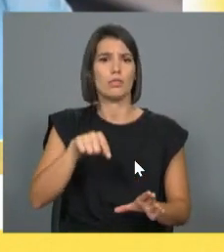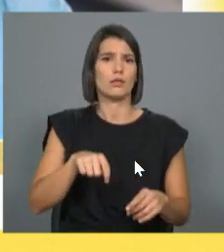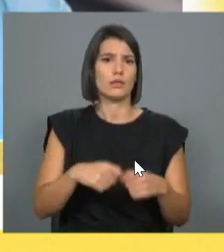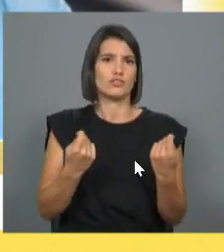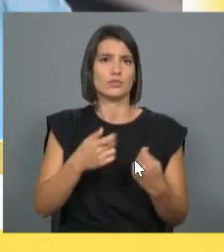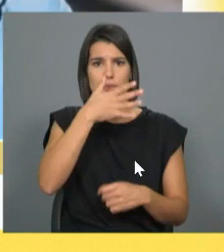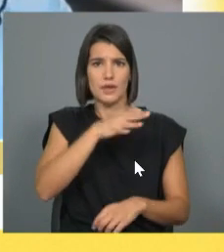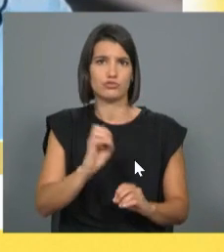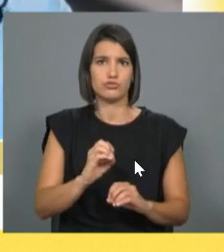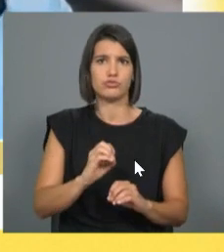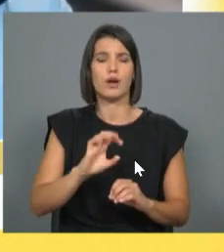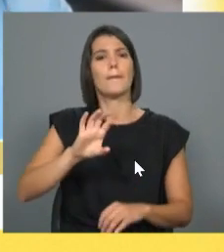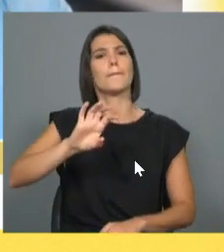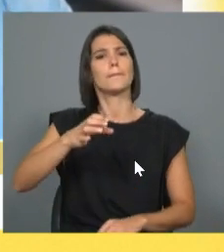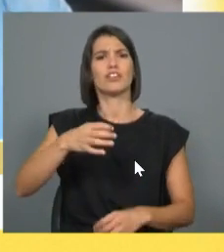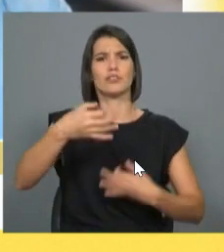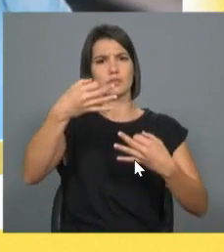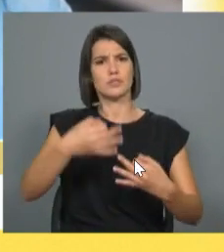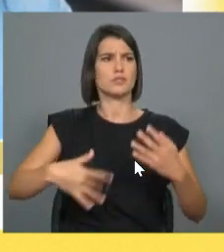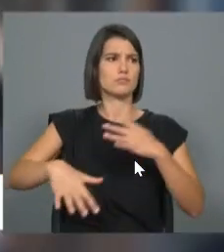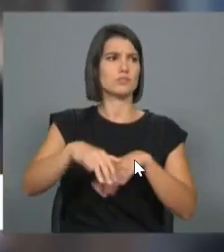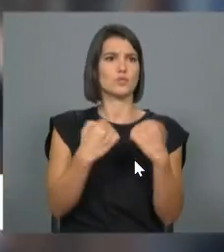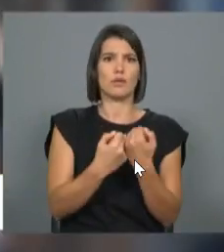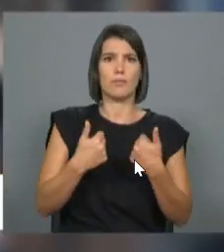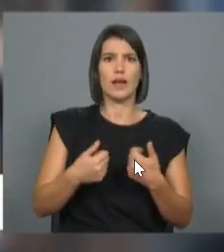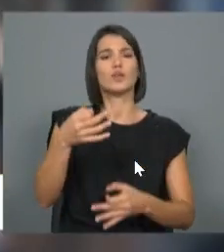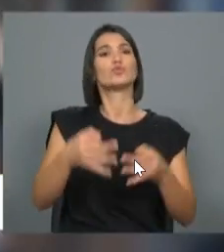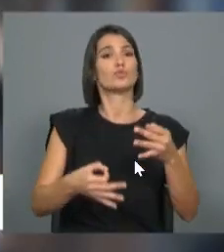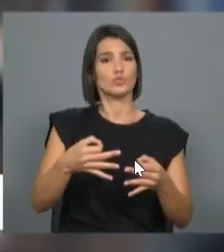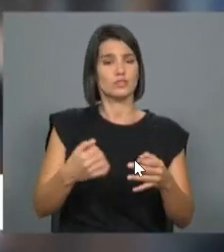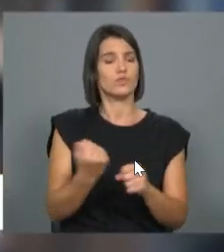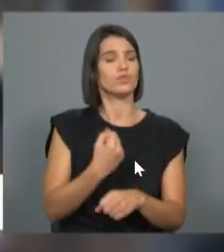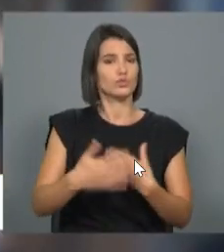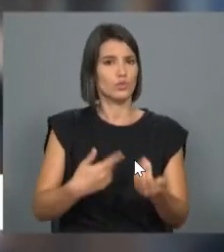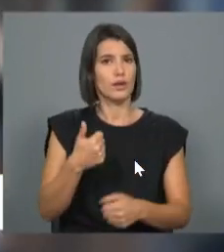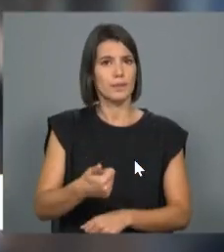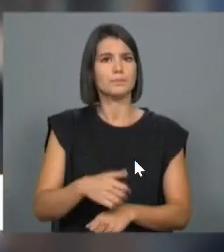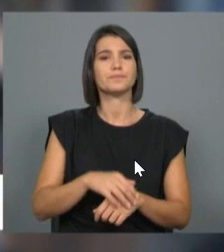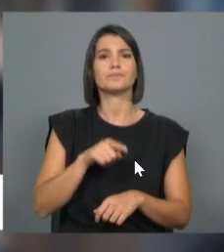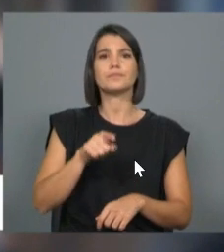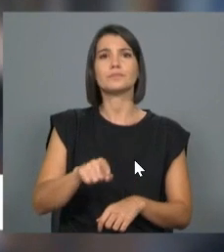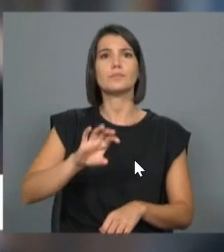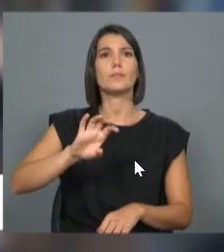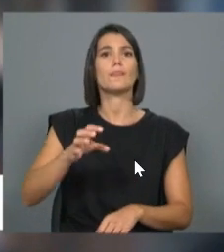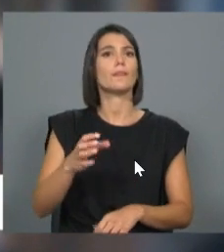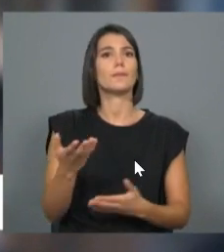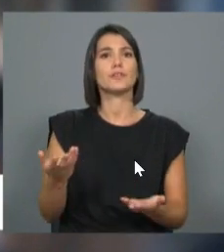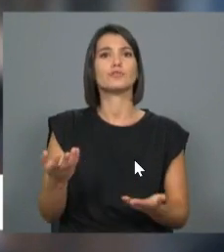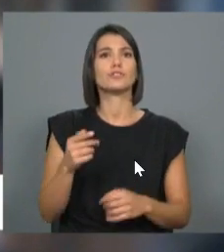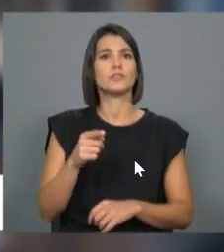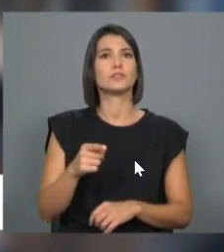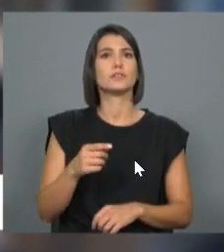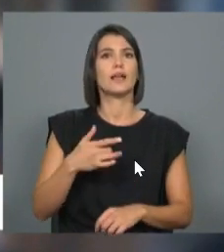Portanto, é um país civilizado, é um país que a justiça funciona, é um país em que